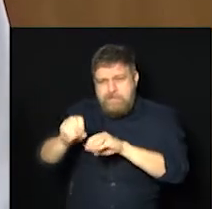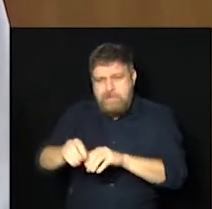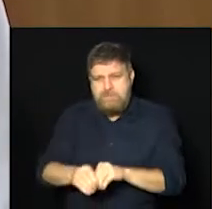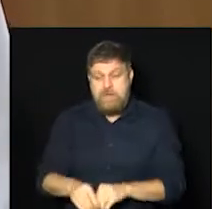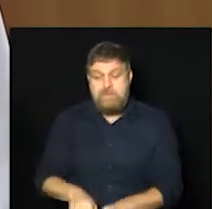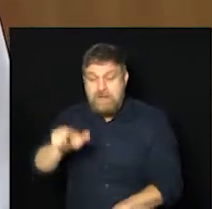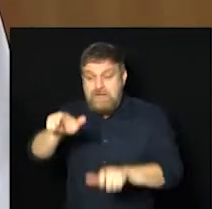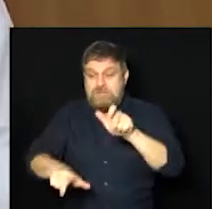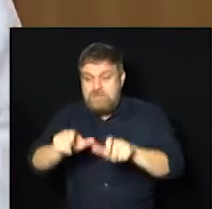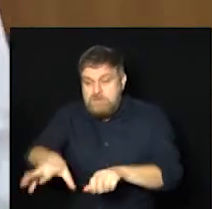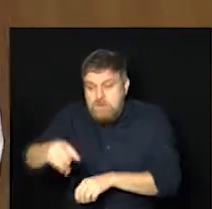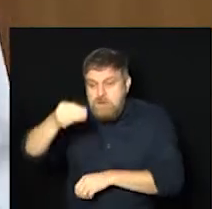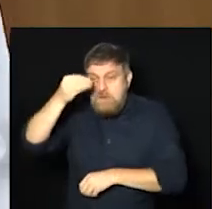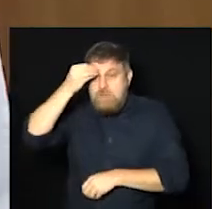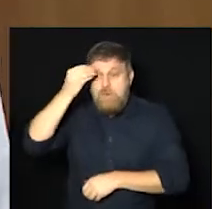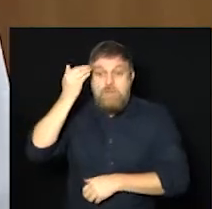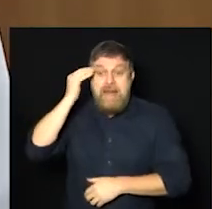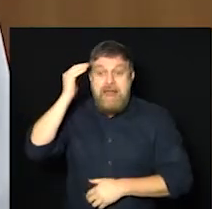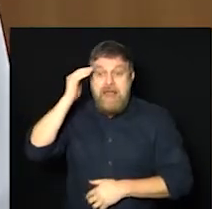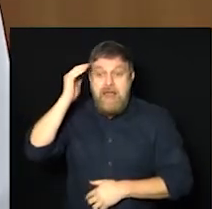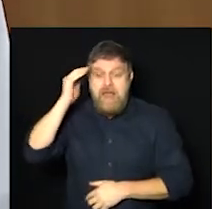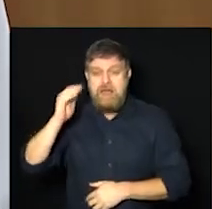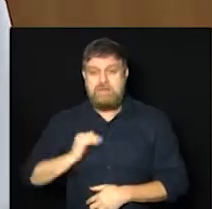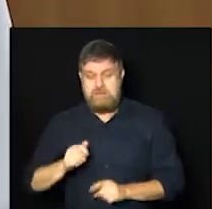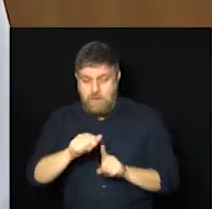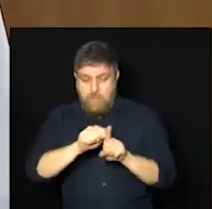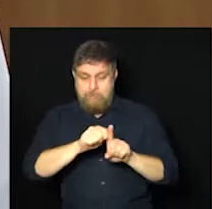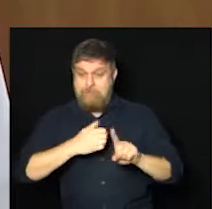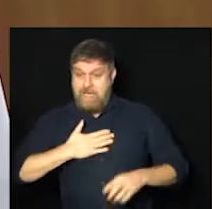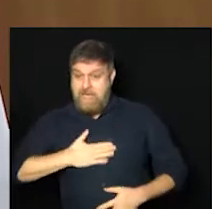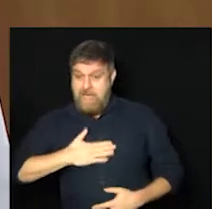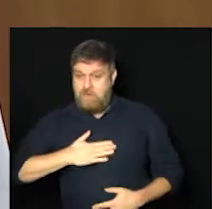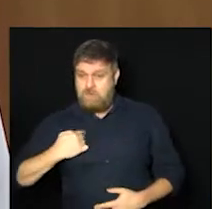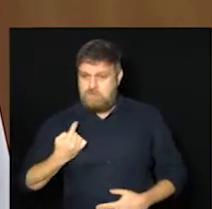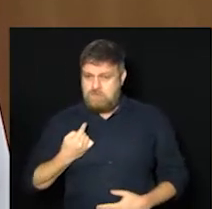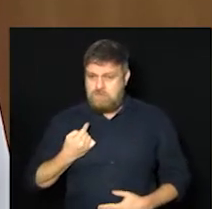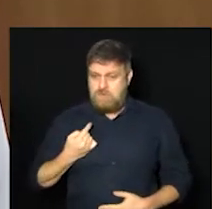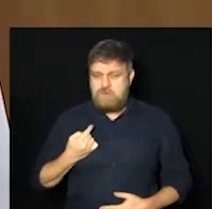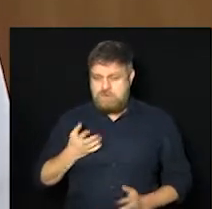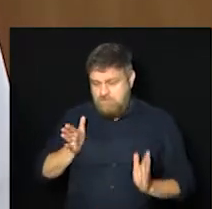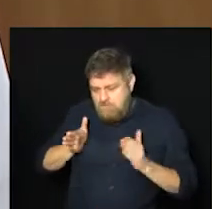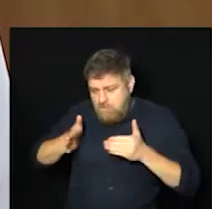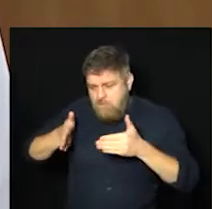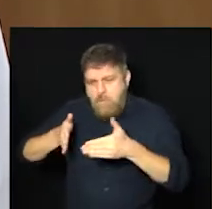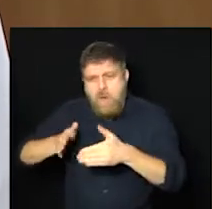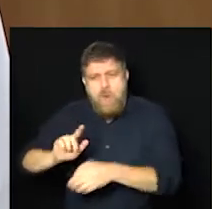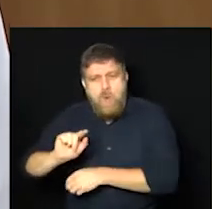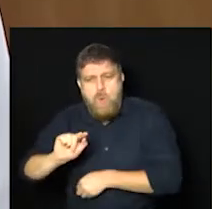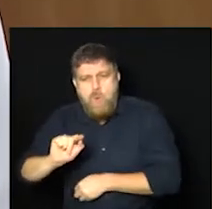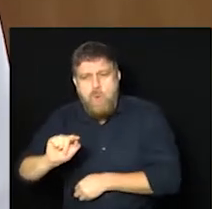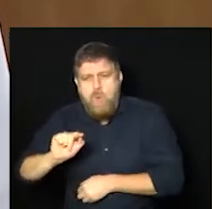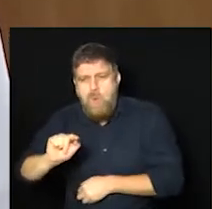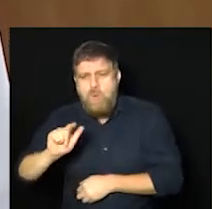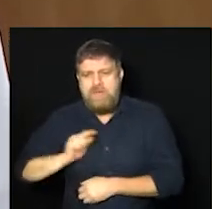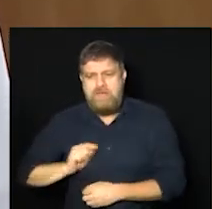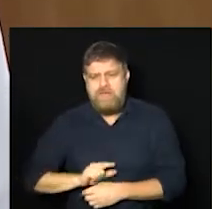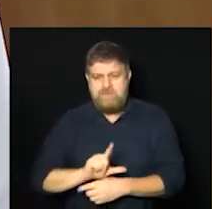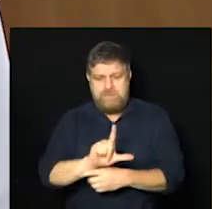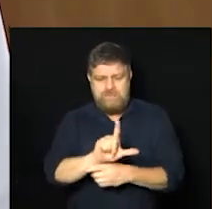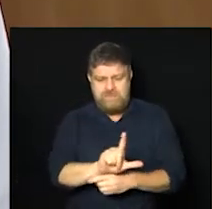comunitária. E nós, nesse agosto, nós nos dedicamos, então, à prevenção ao